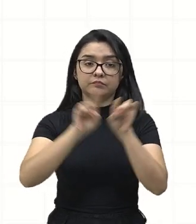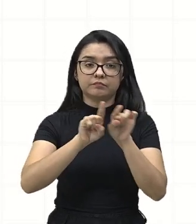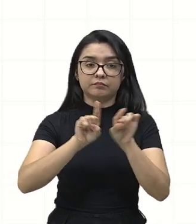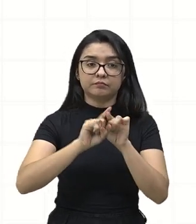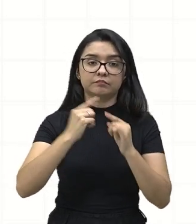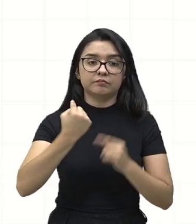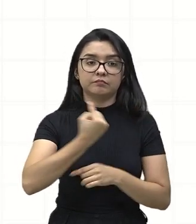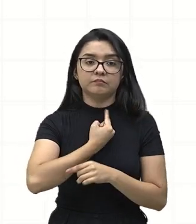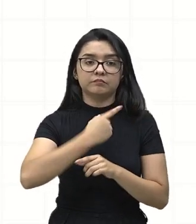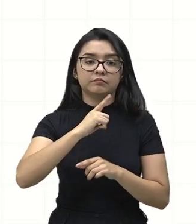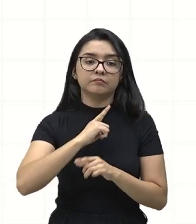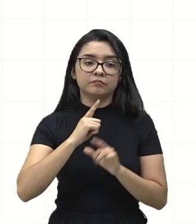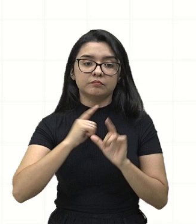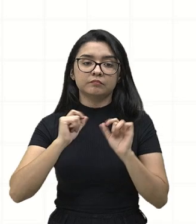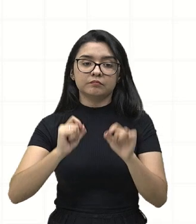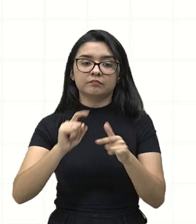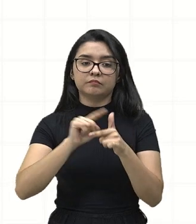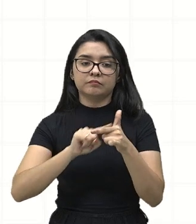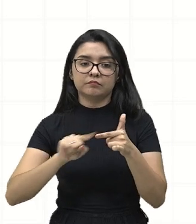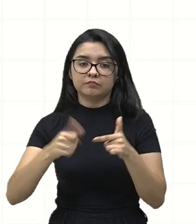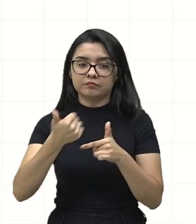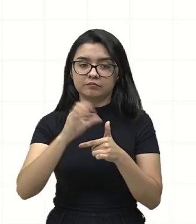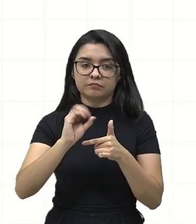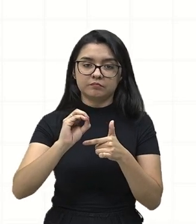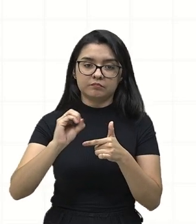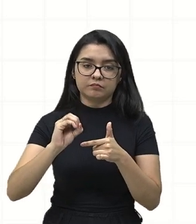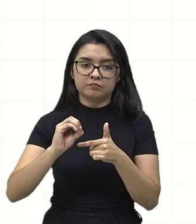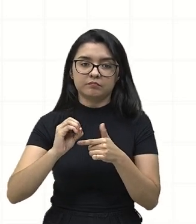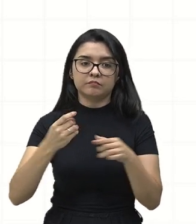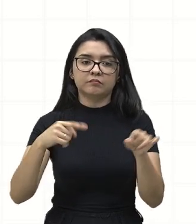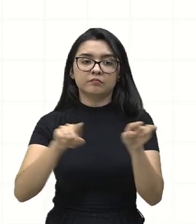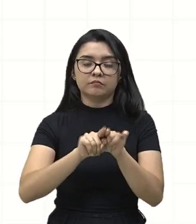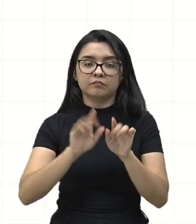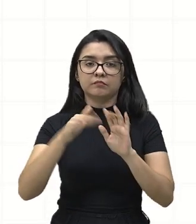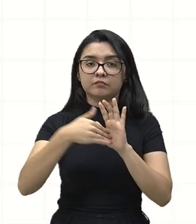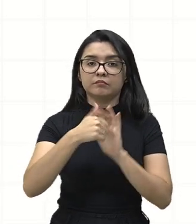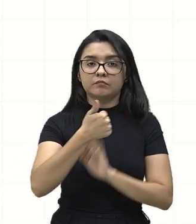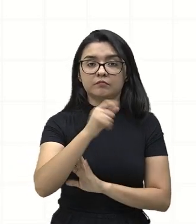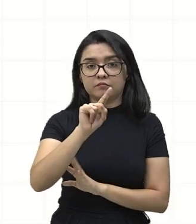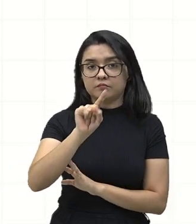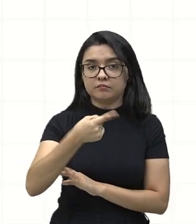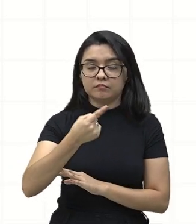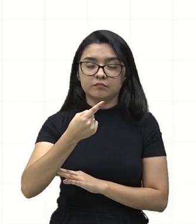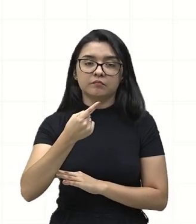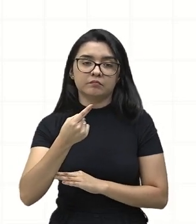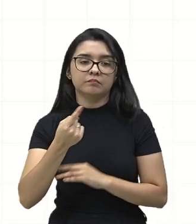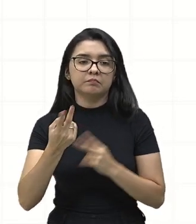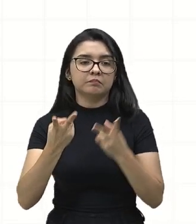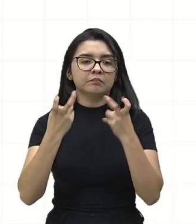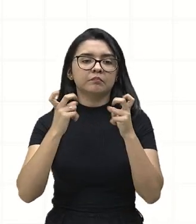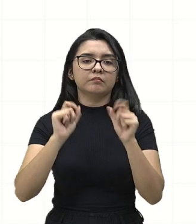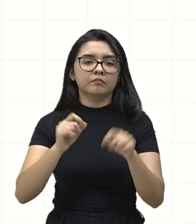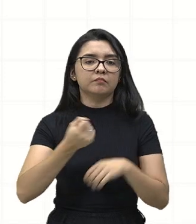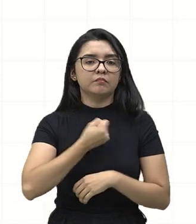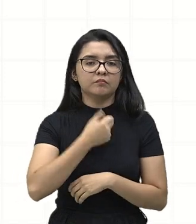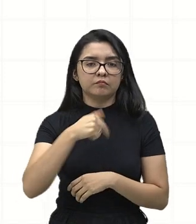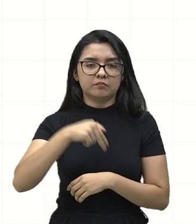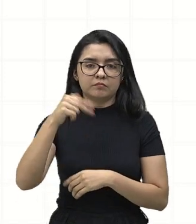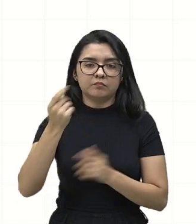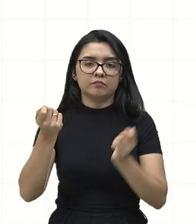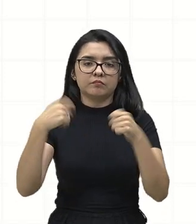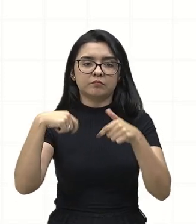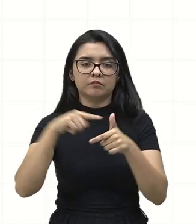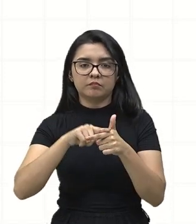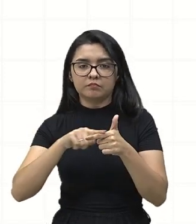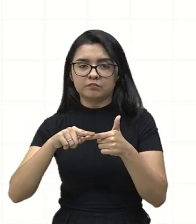gente tem a divisão por 100 e por 1.000. Olha só. Um número natural será